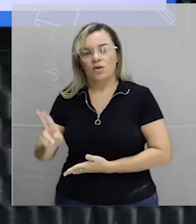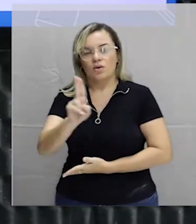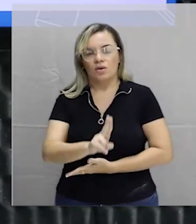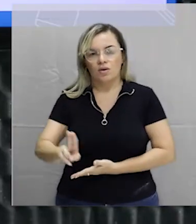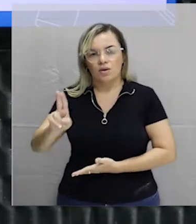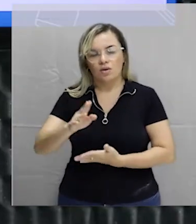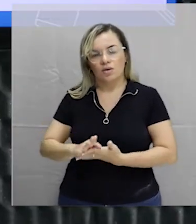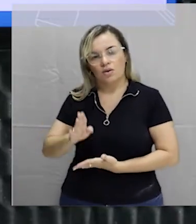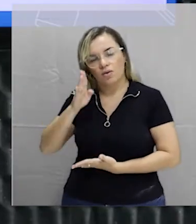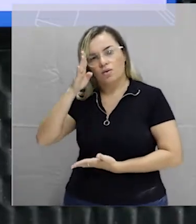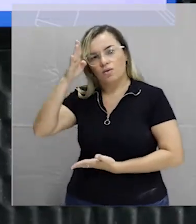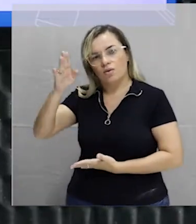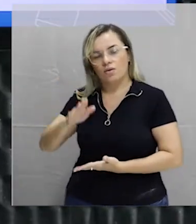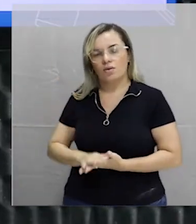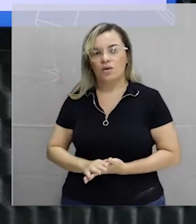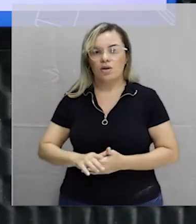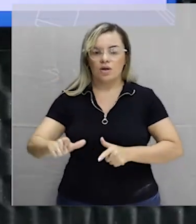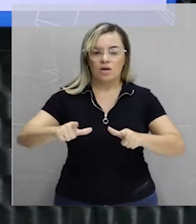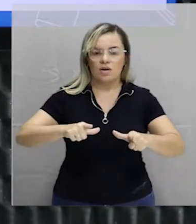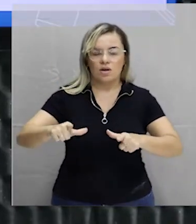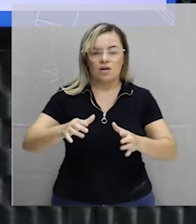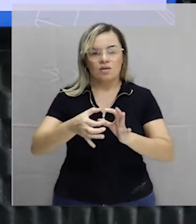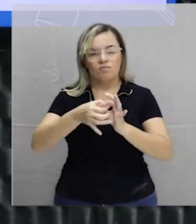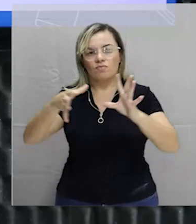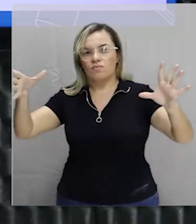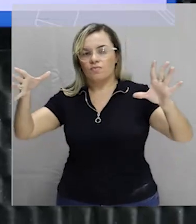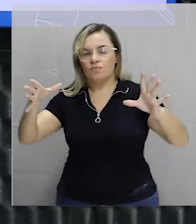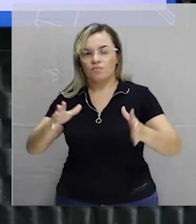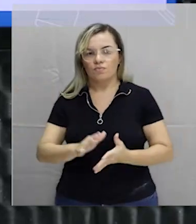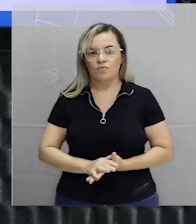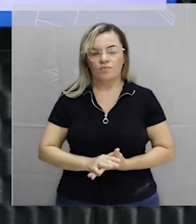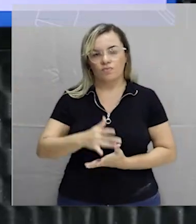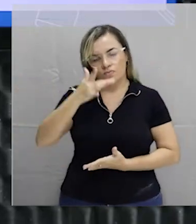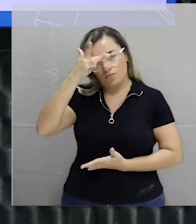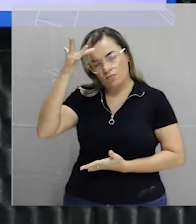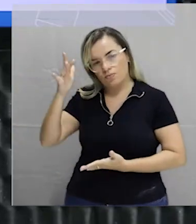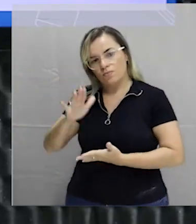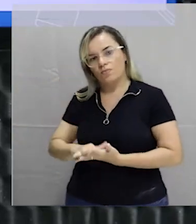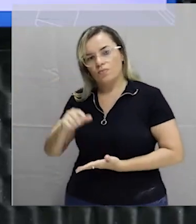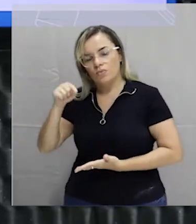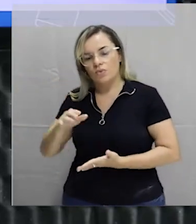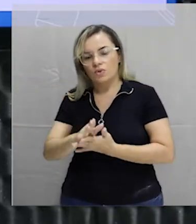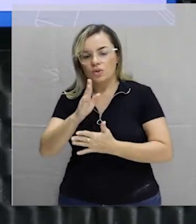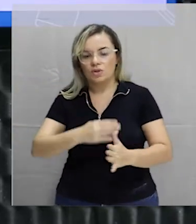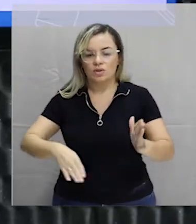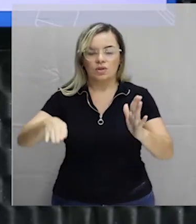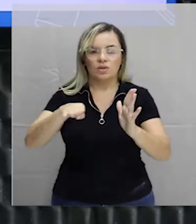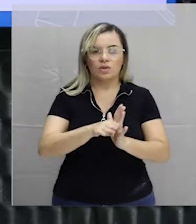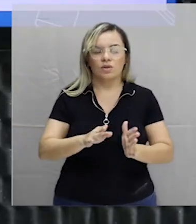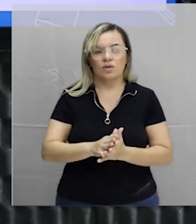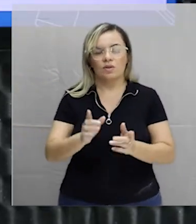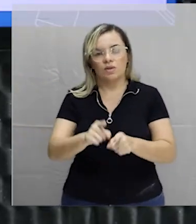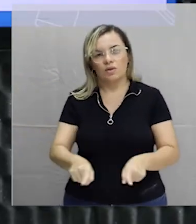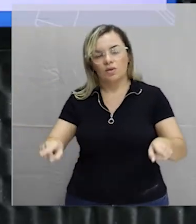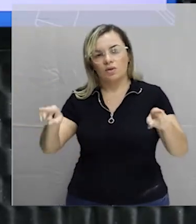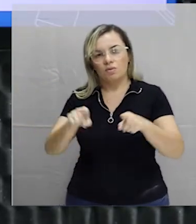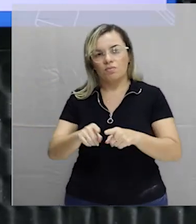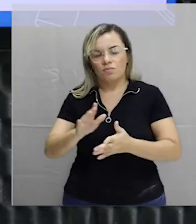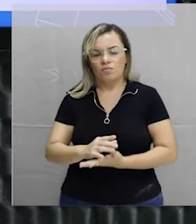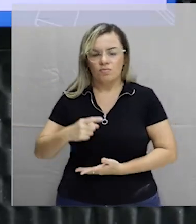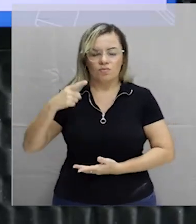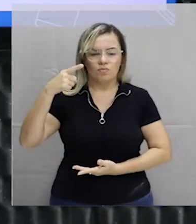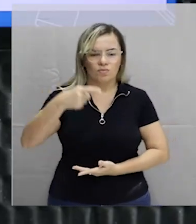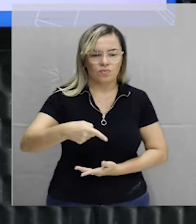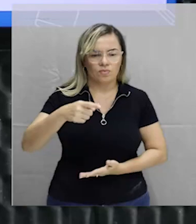utilizando principalmente a mão de obra livre, sertaneja, e chegando até mesmo a impor